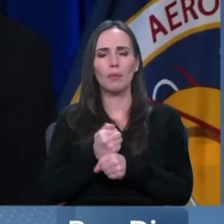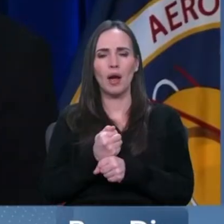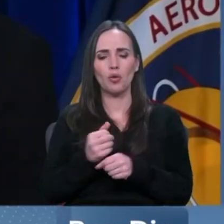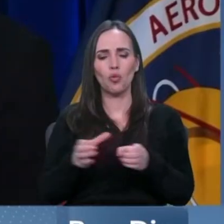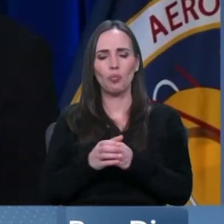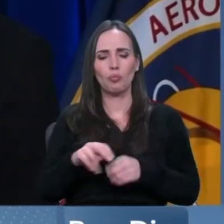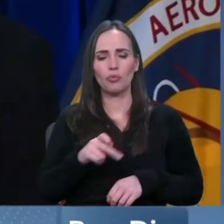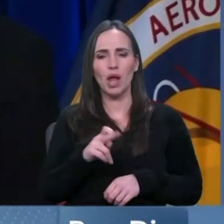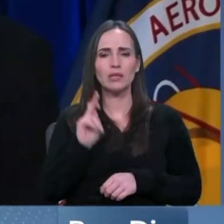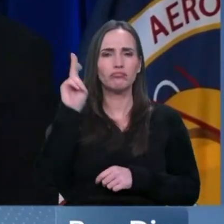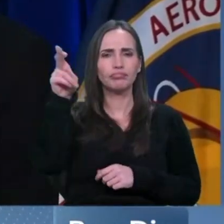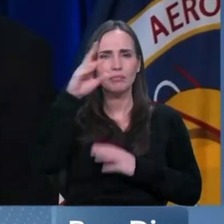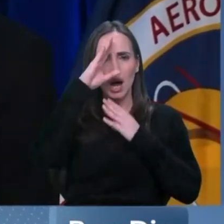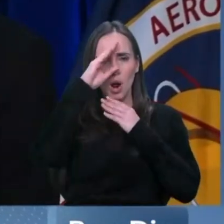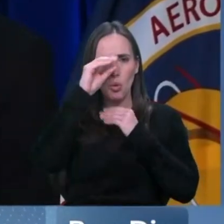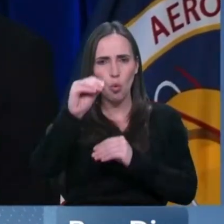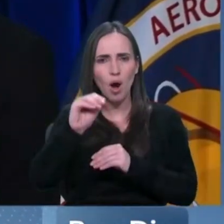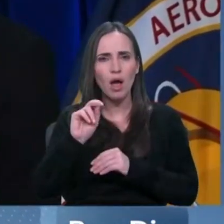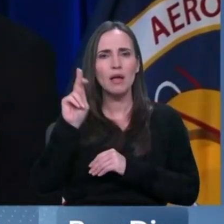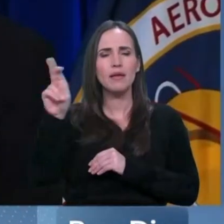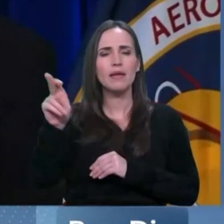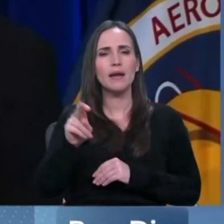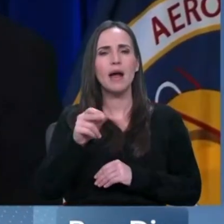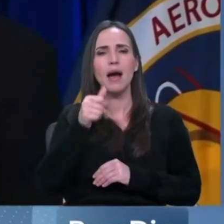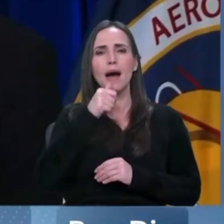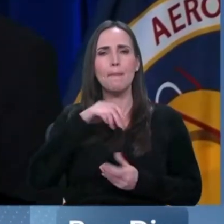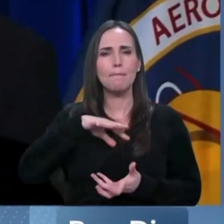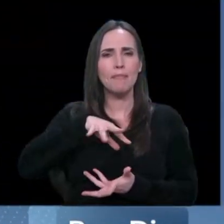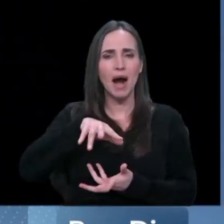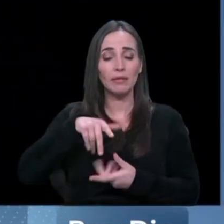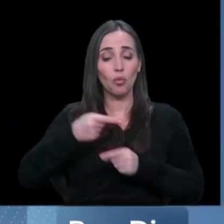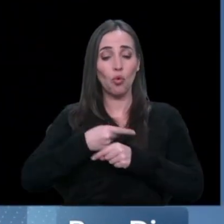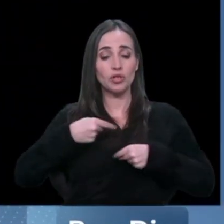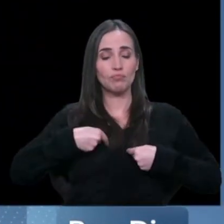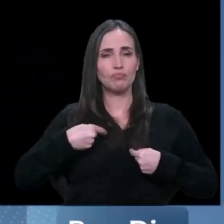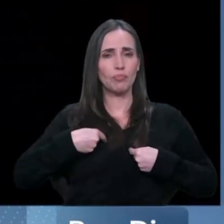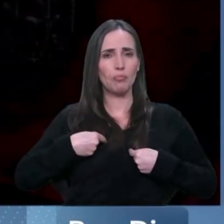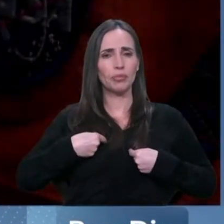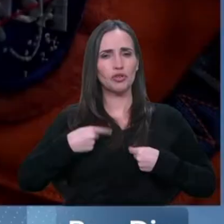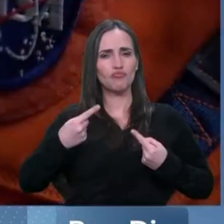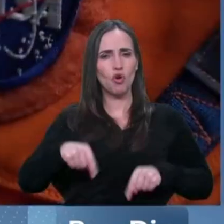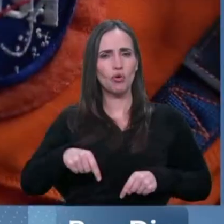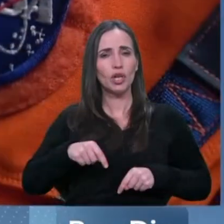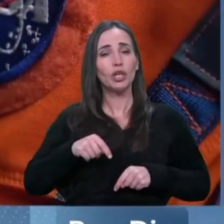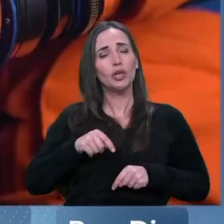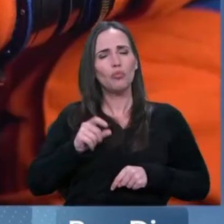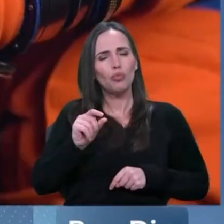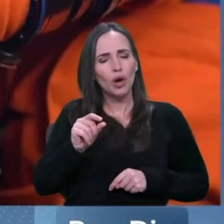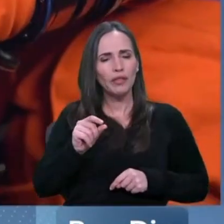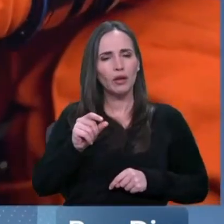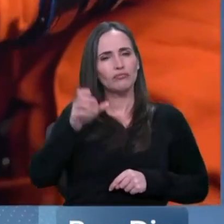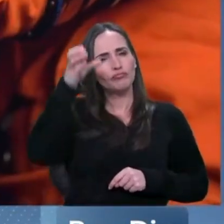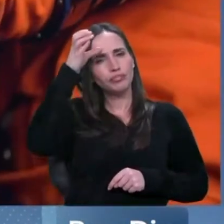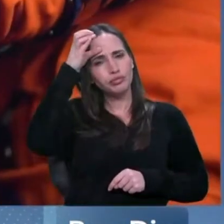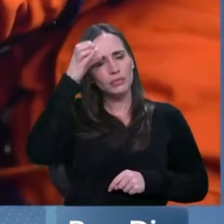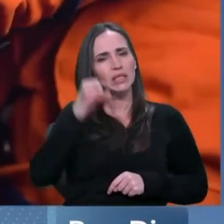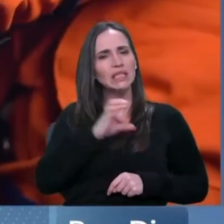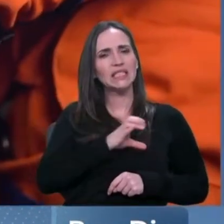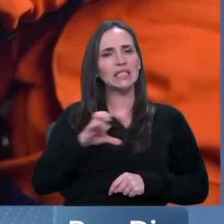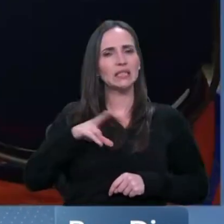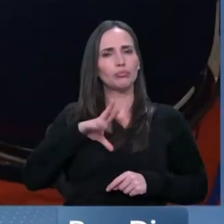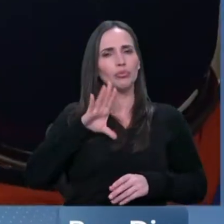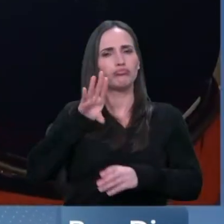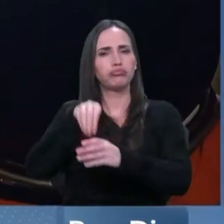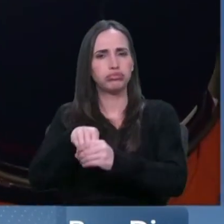Lua, a Marte, levarem os seus próprios instrumentos e, portanto, termos um bocadinho do gênio científico e tecnológico português